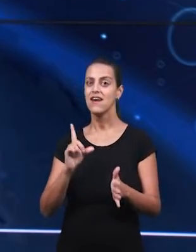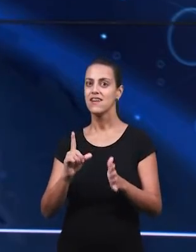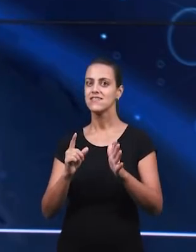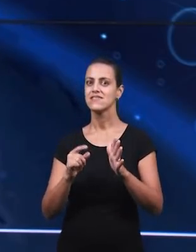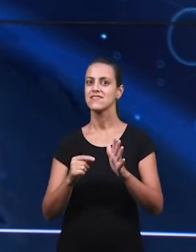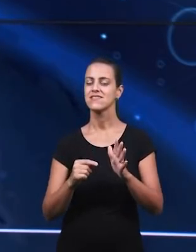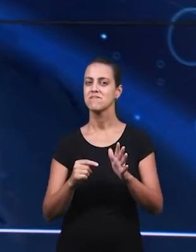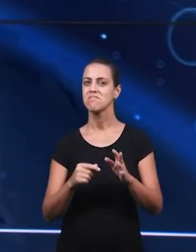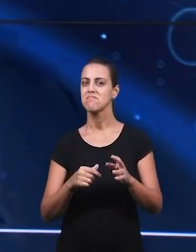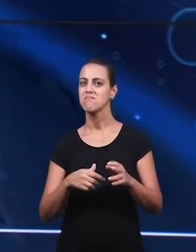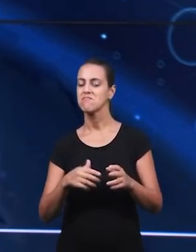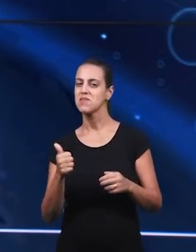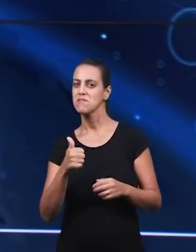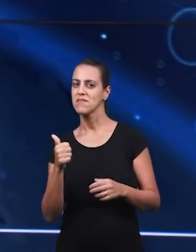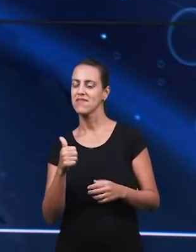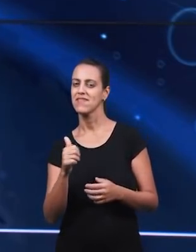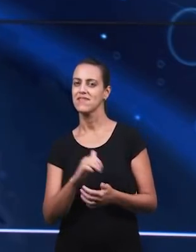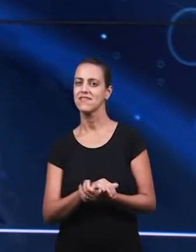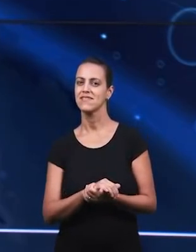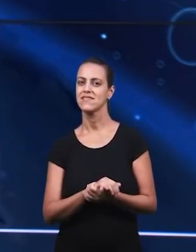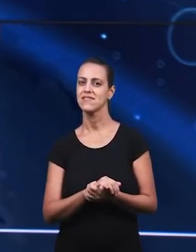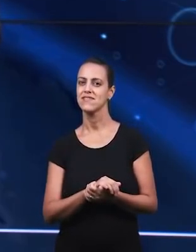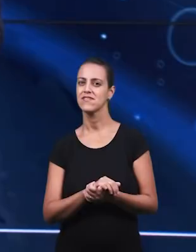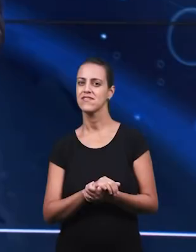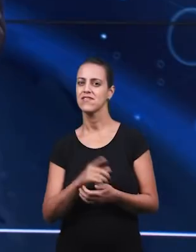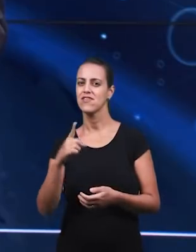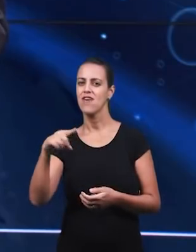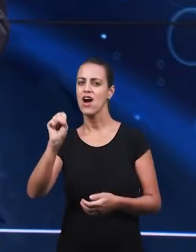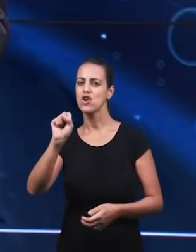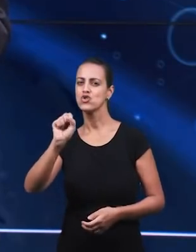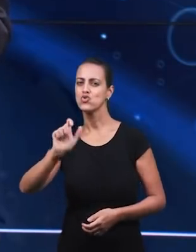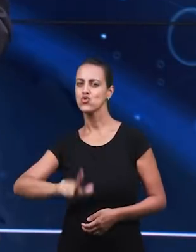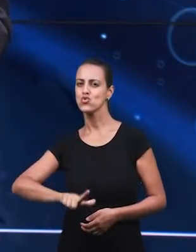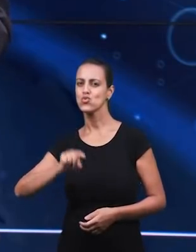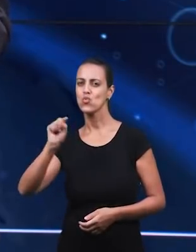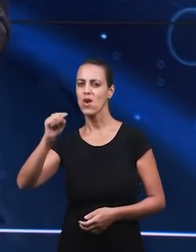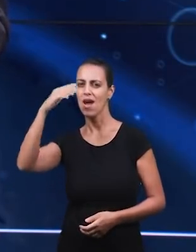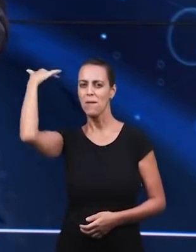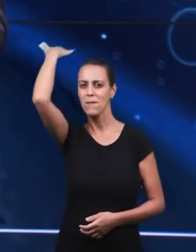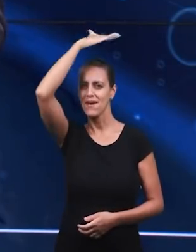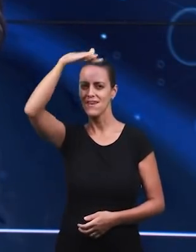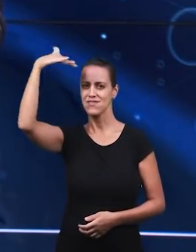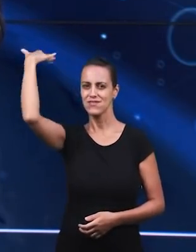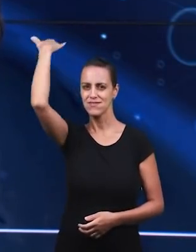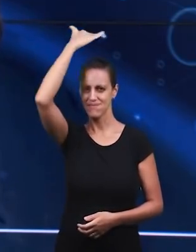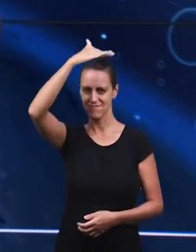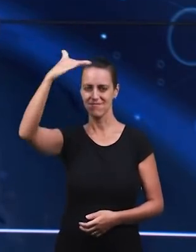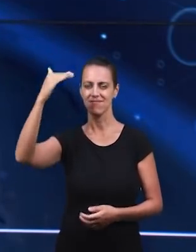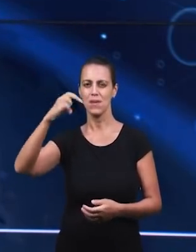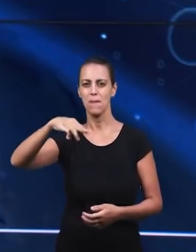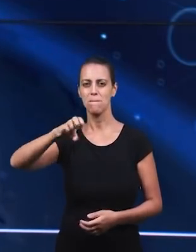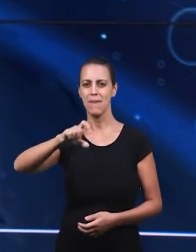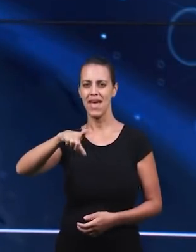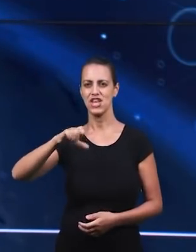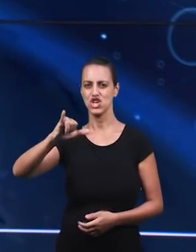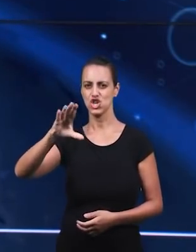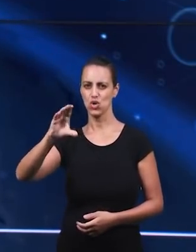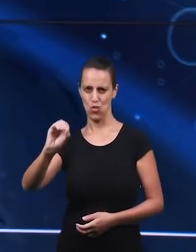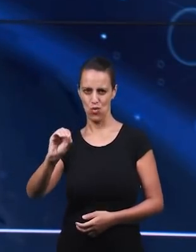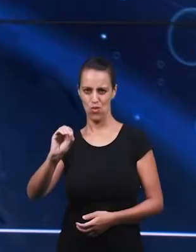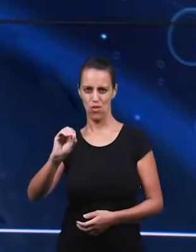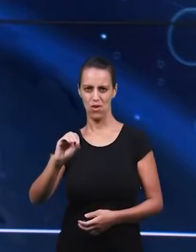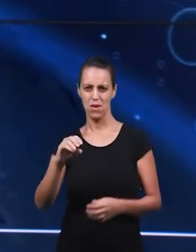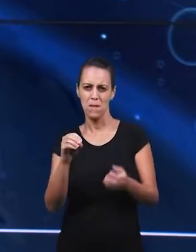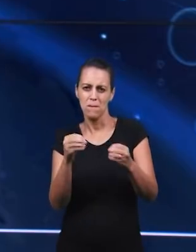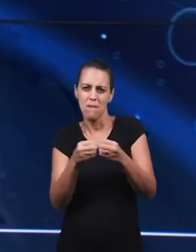uma passada ali pelo sul do México, onde ali próximo da América Central,